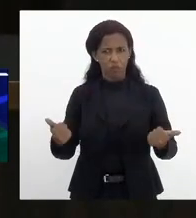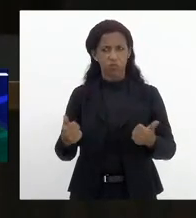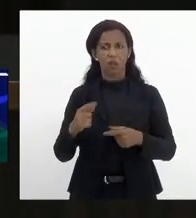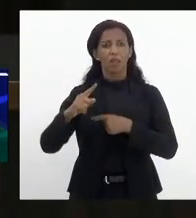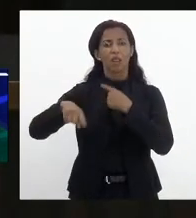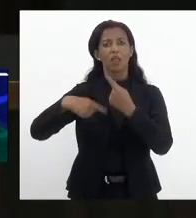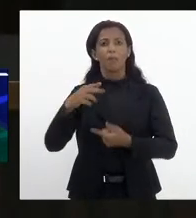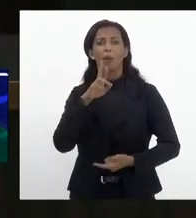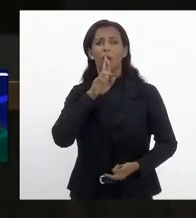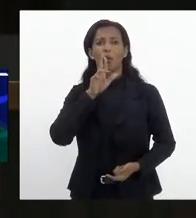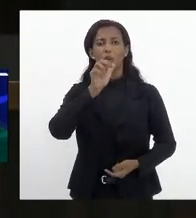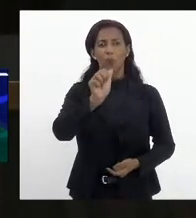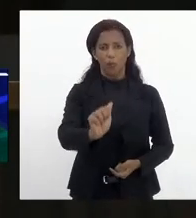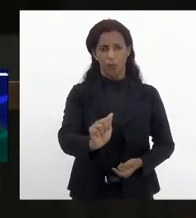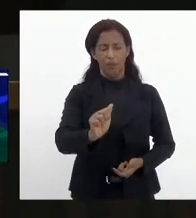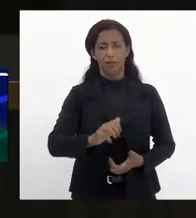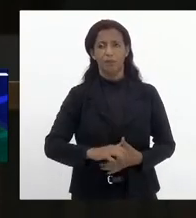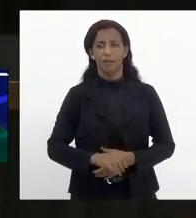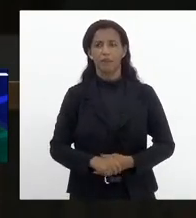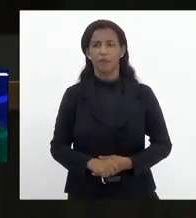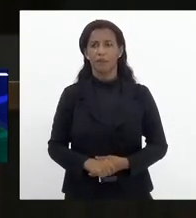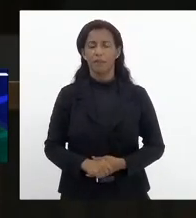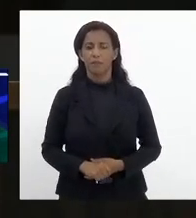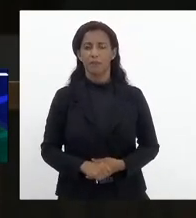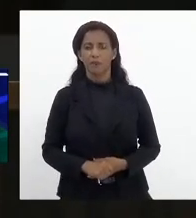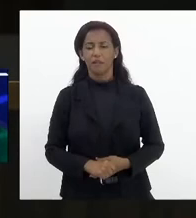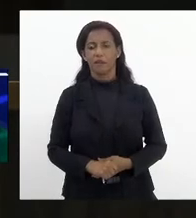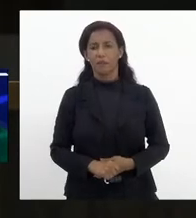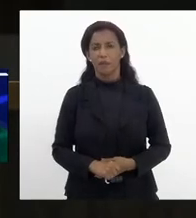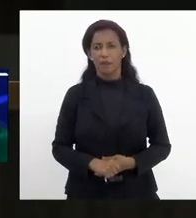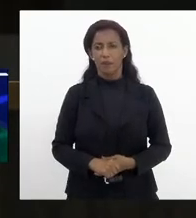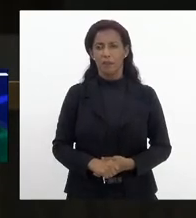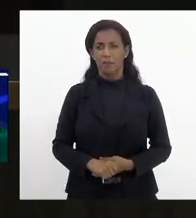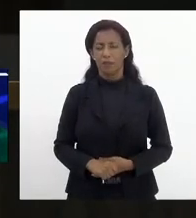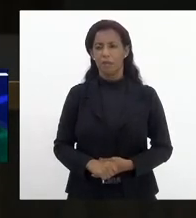Após o deputado Rodrigo Amorim. Deputado Rodrigo Amorim.